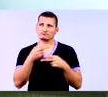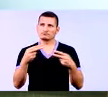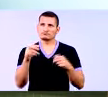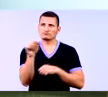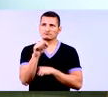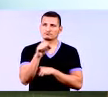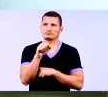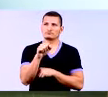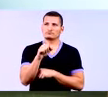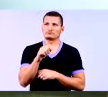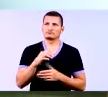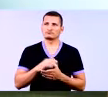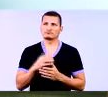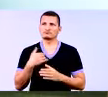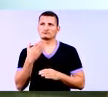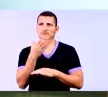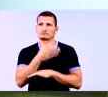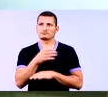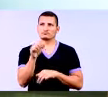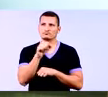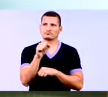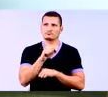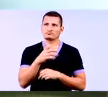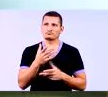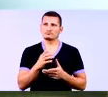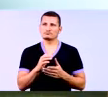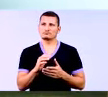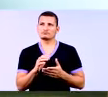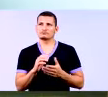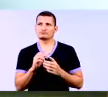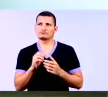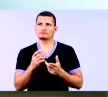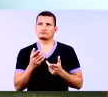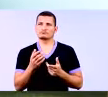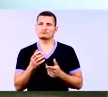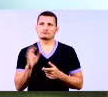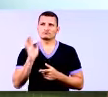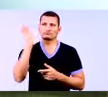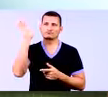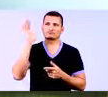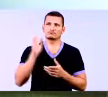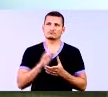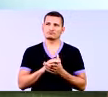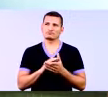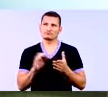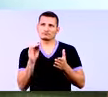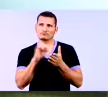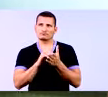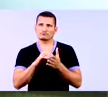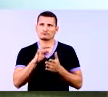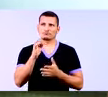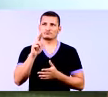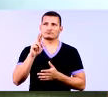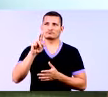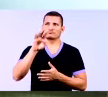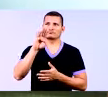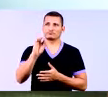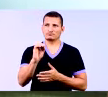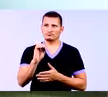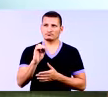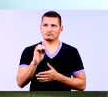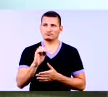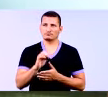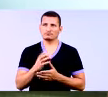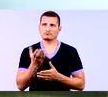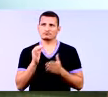fui meu amigo turbina o carro aqui, vou lá peguei um carro aí caríssimo, aí eu vou botar o turbo nele, porque eu quero botar.